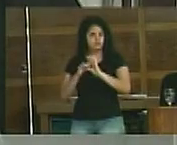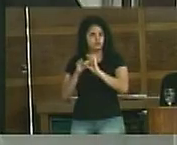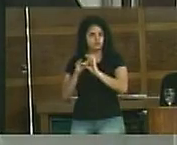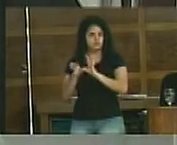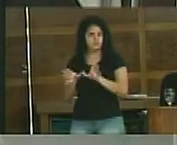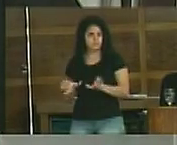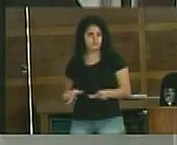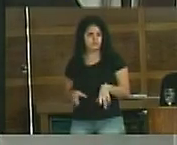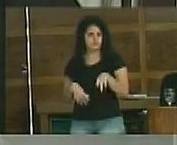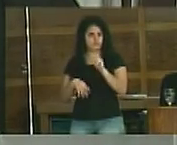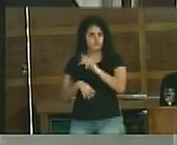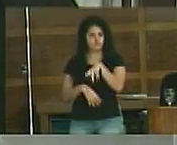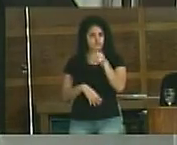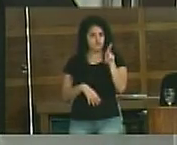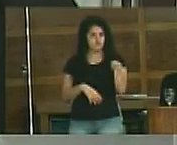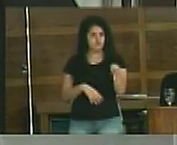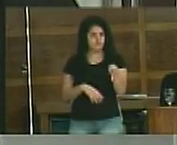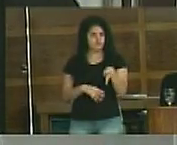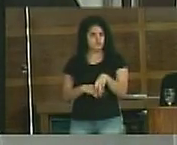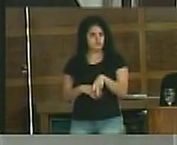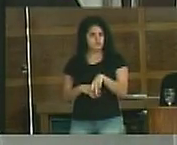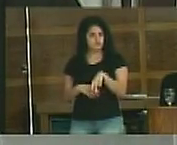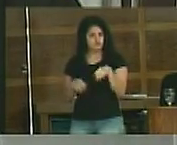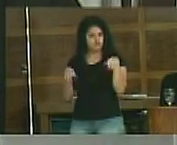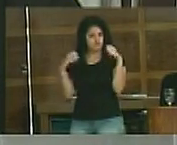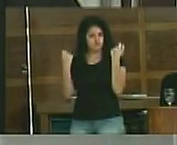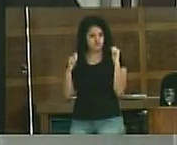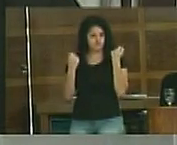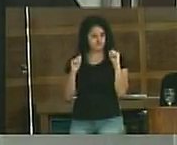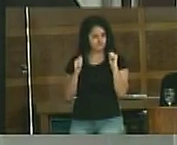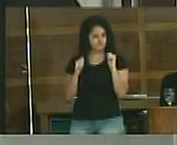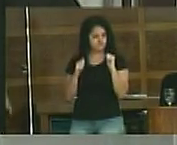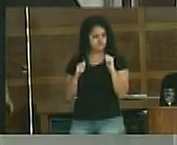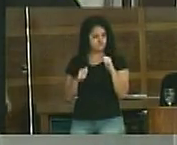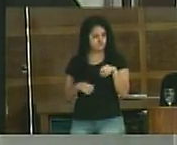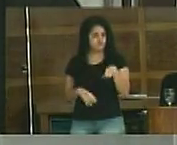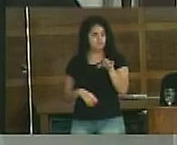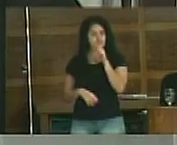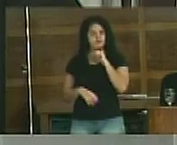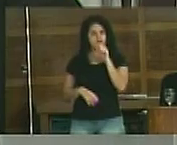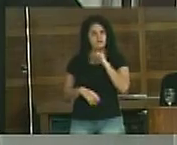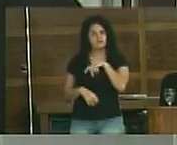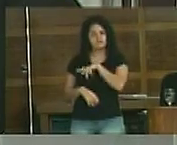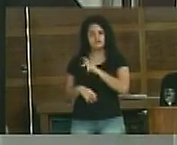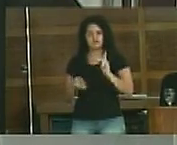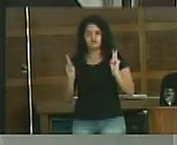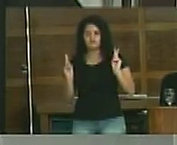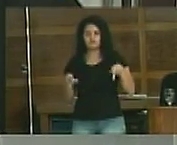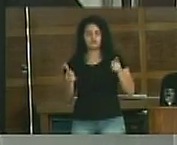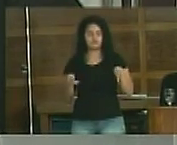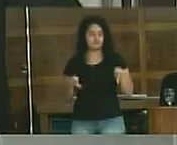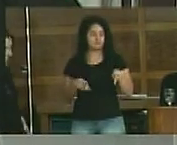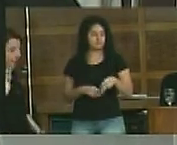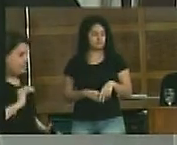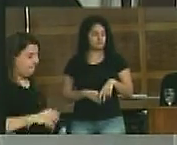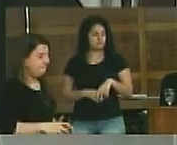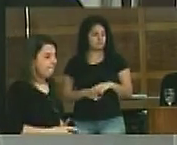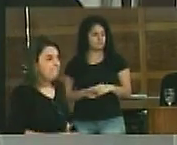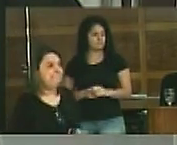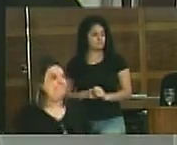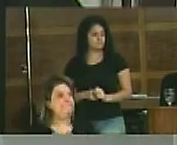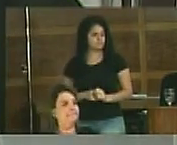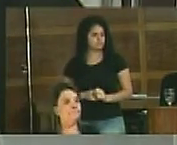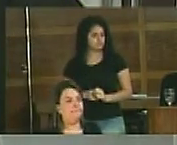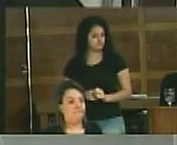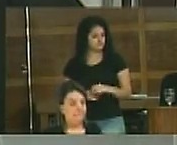de um professor de atividades físicas para a terceira idade, bairro Vila Histórica de Mambucaba. Aí o Bambu estava aqui,